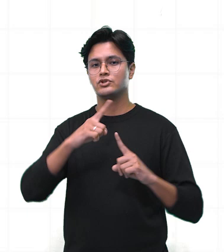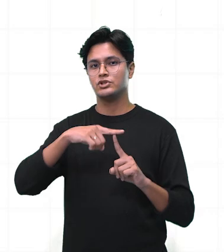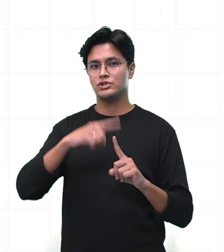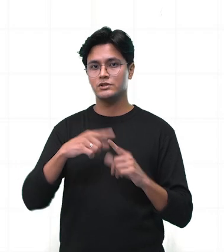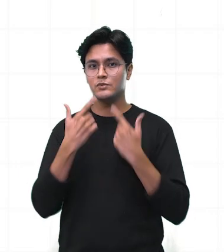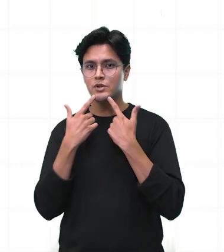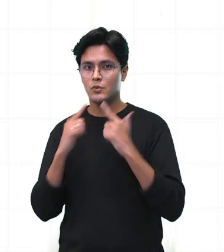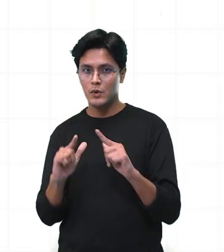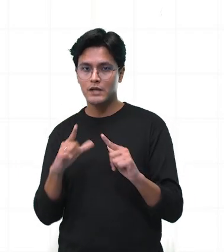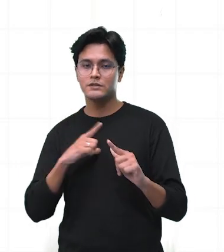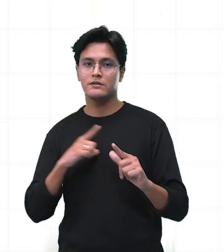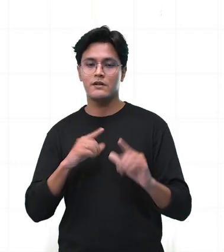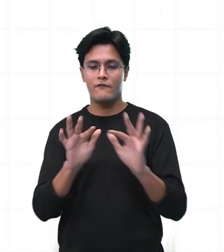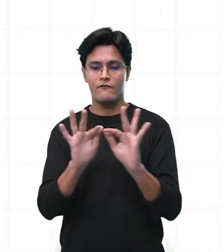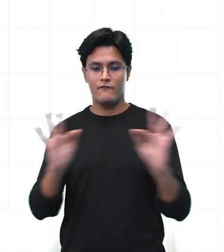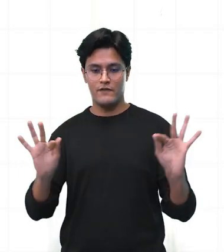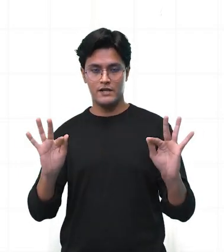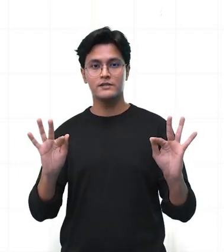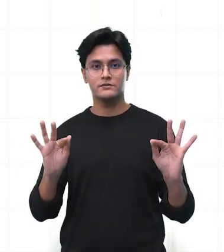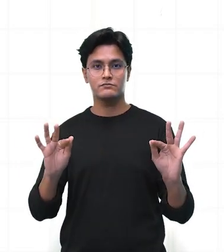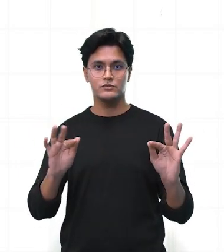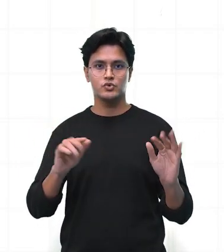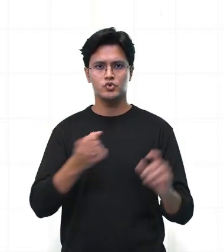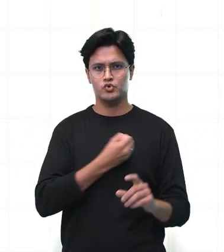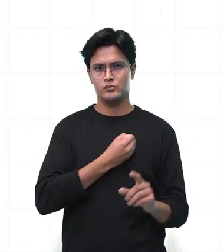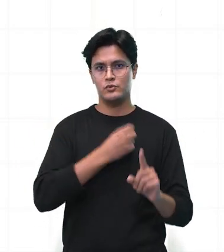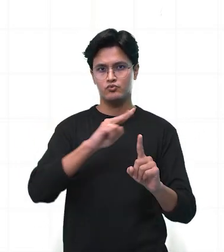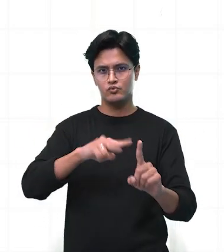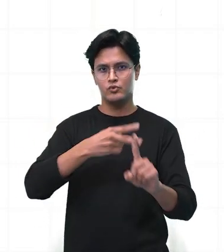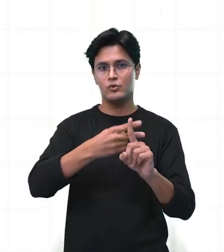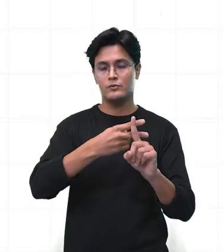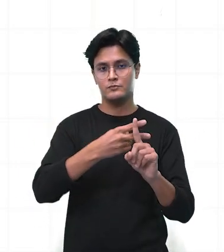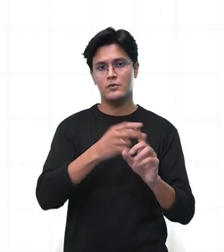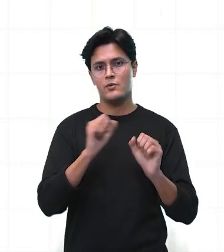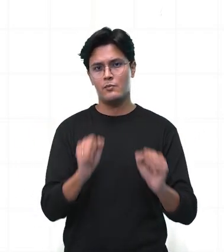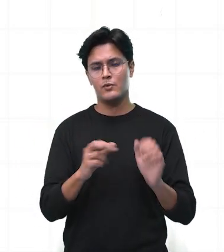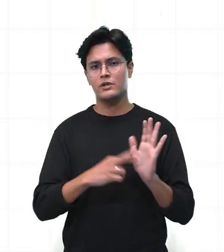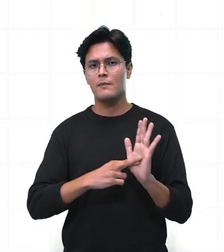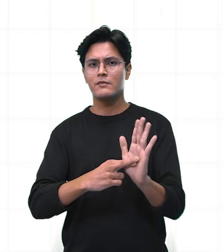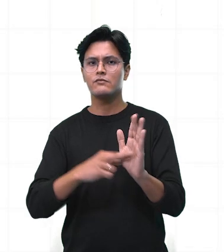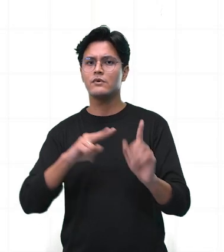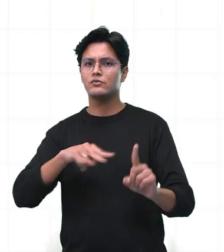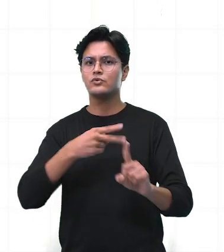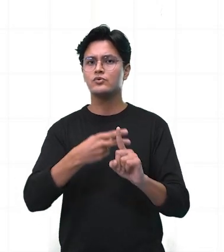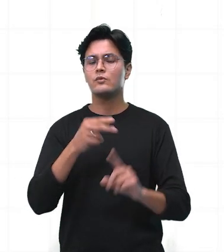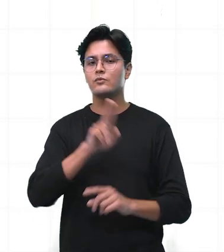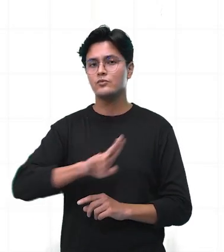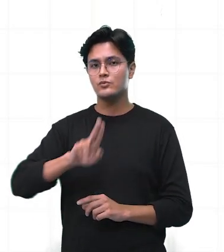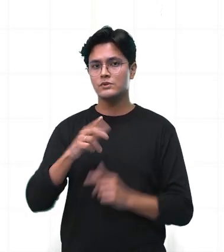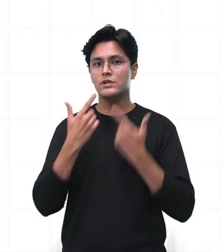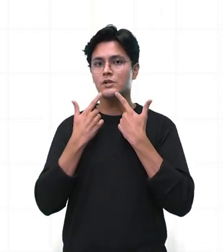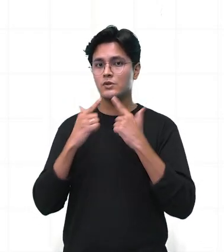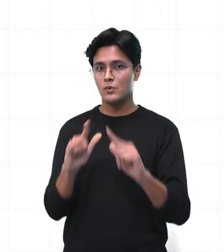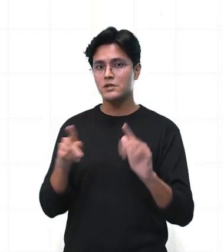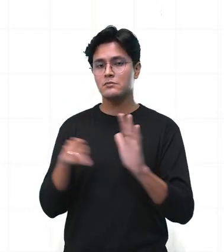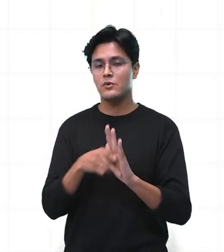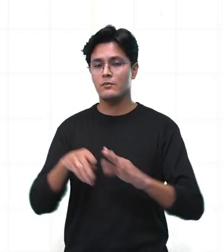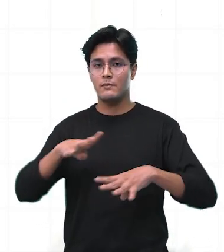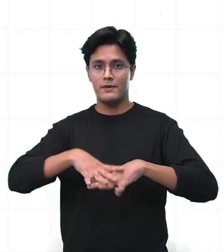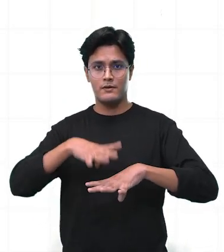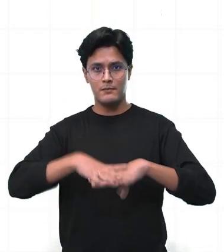frase, o dobro de um número. Eu posso representar esse dobro de um número por uma linguagem matemática, ou